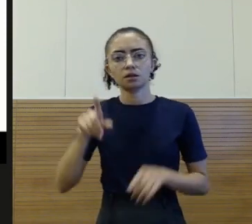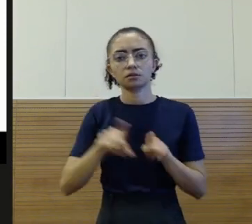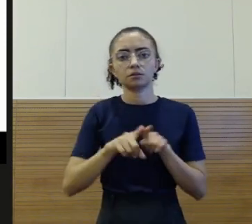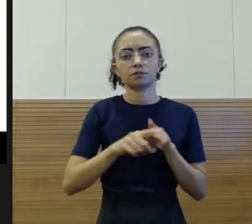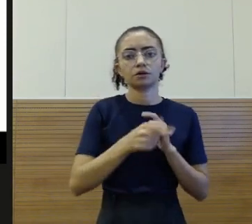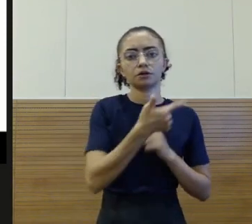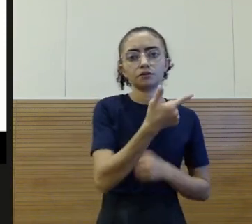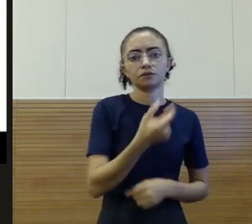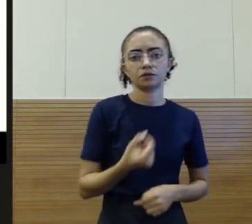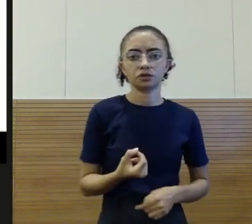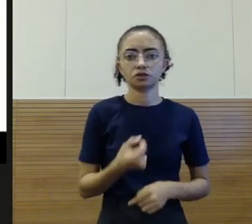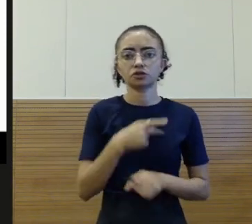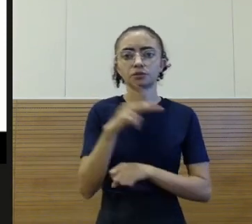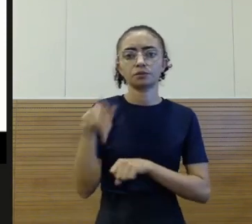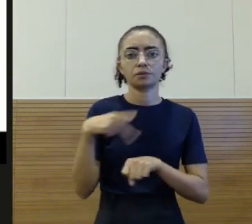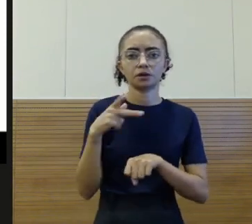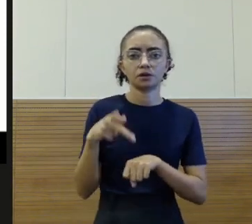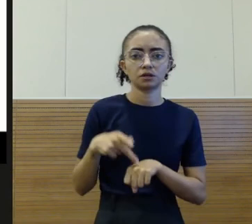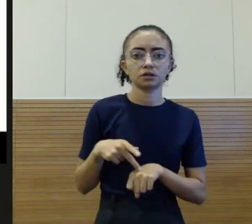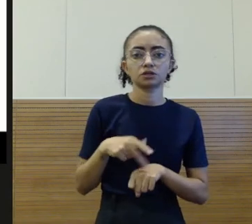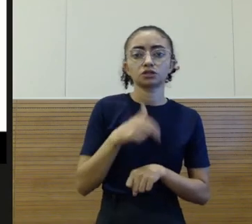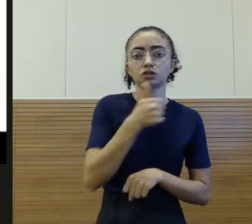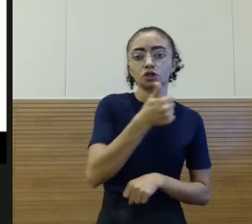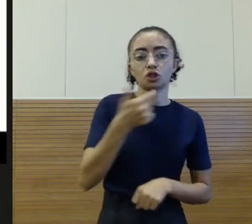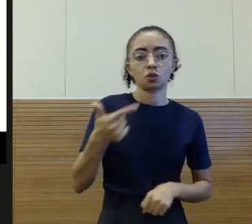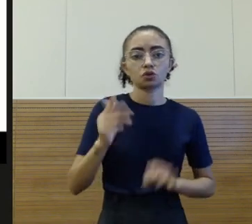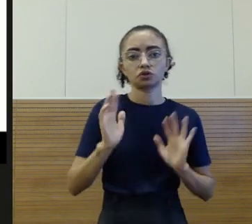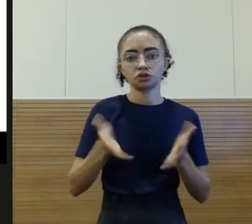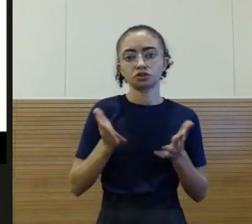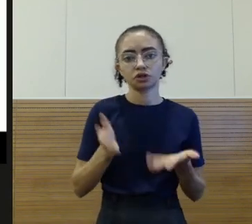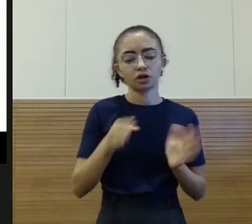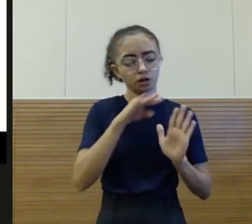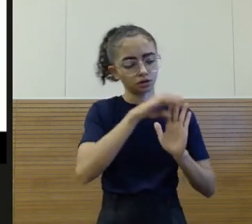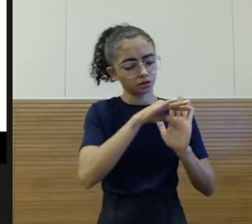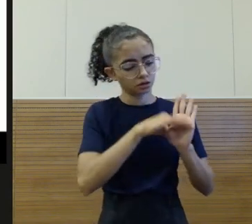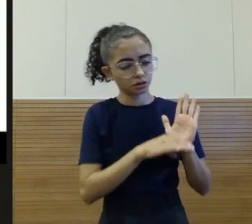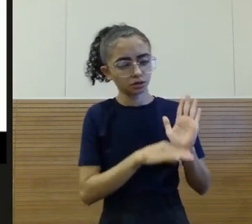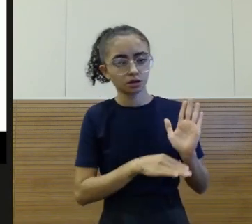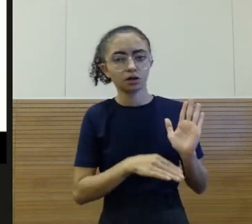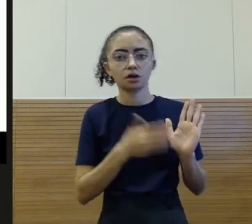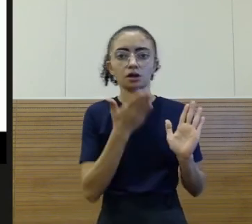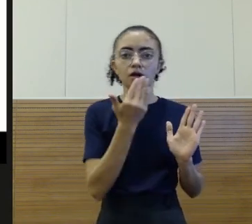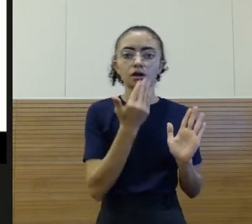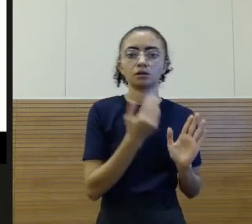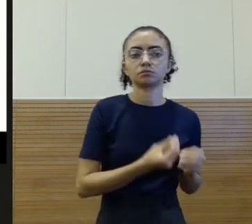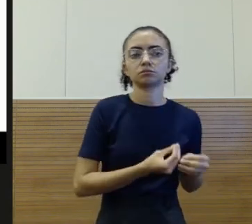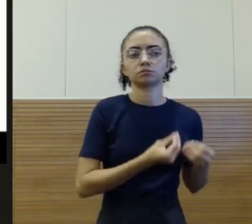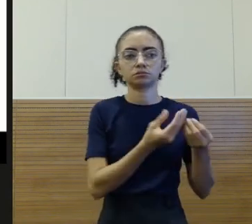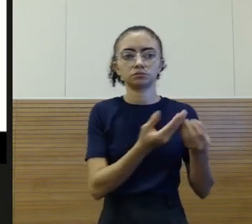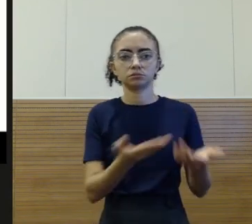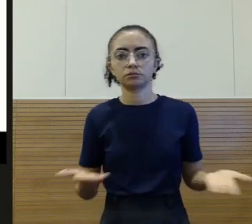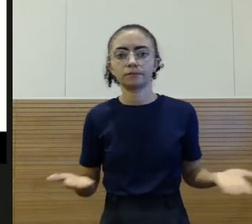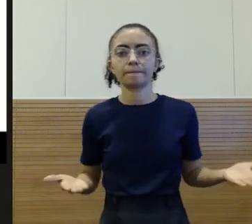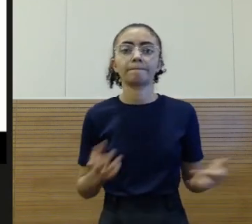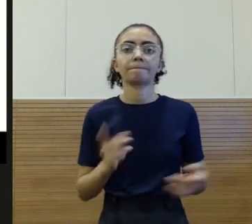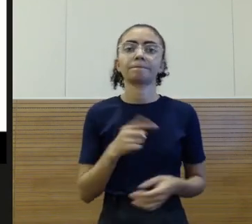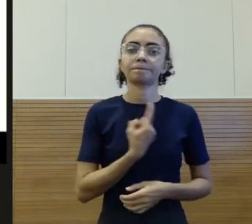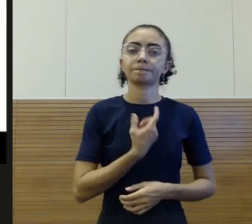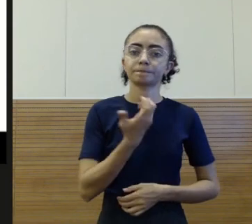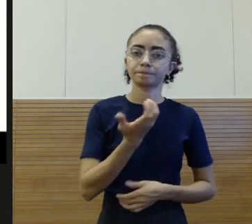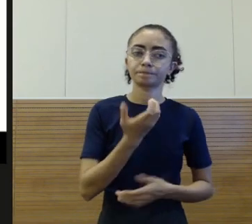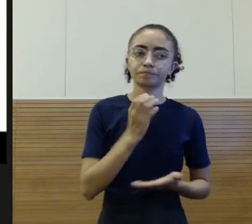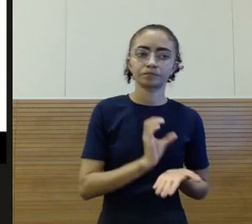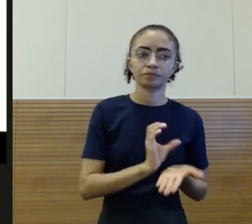temos 12 que estão fazendo esses guias. E queremos mobilizar mentes, recursos e processos.